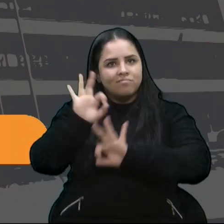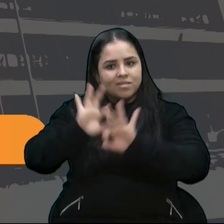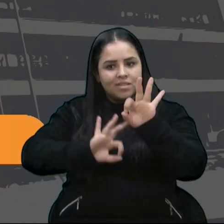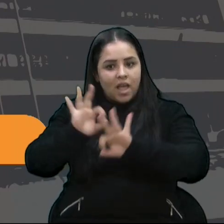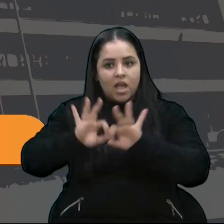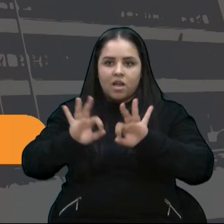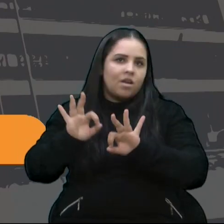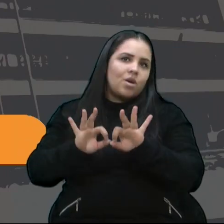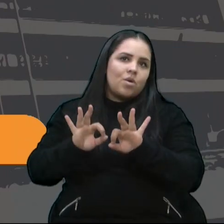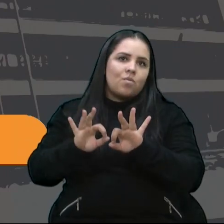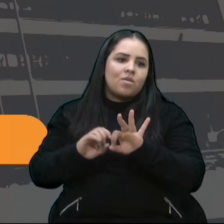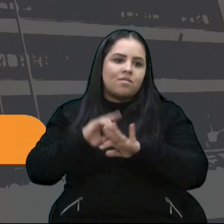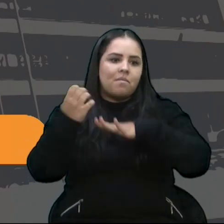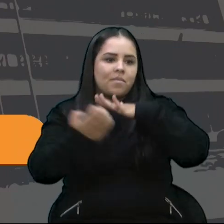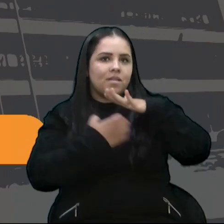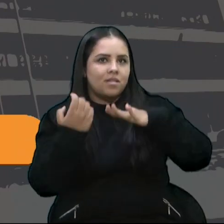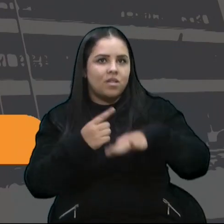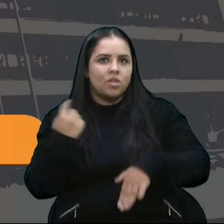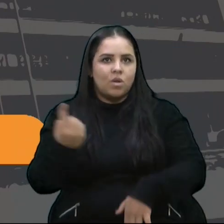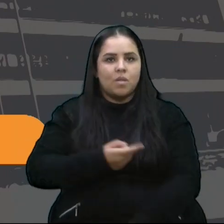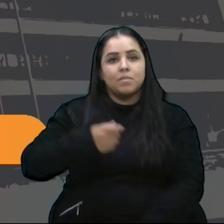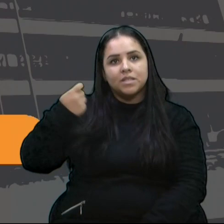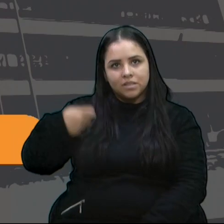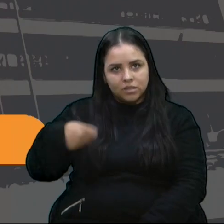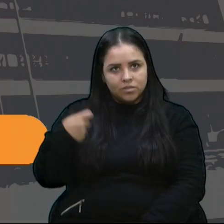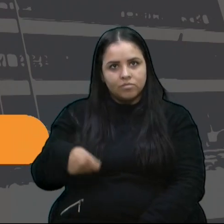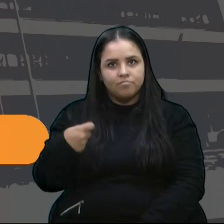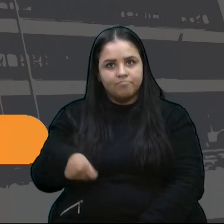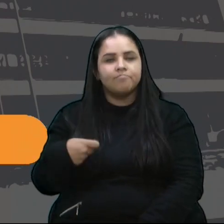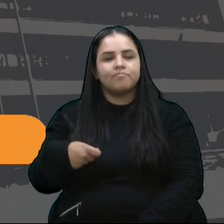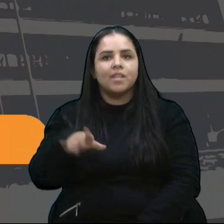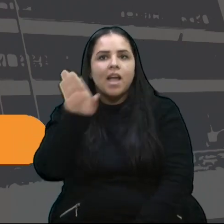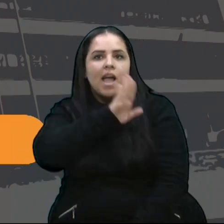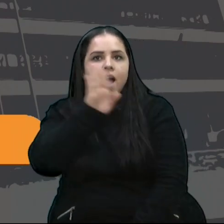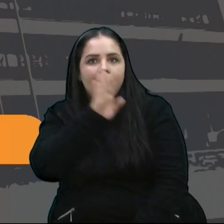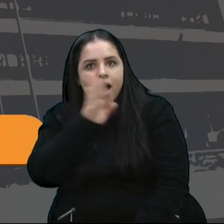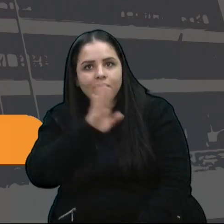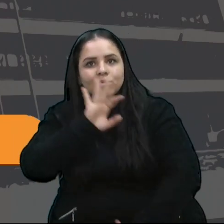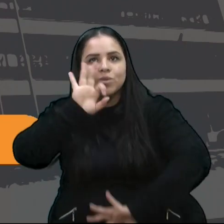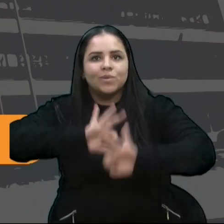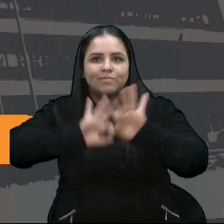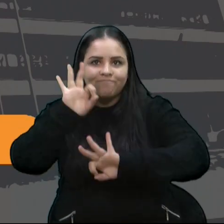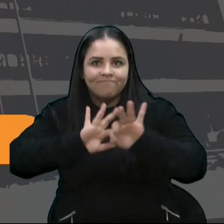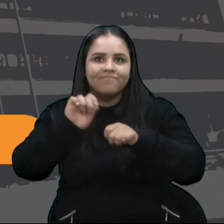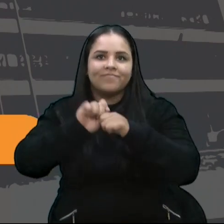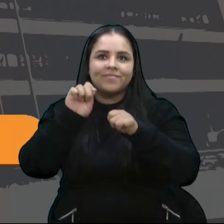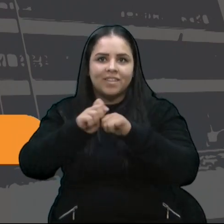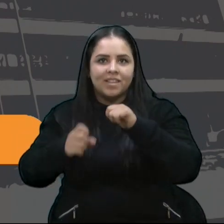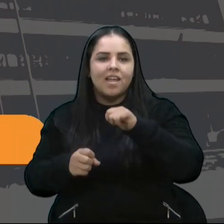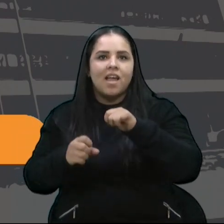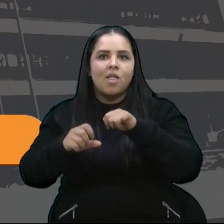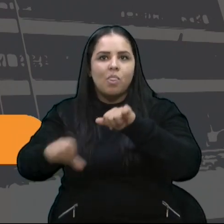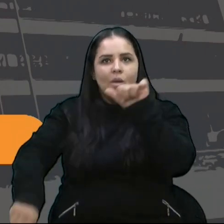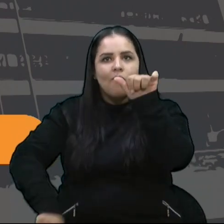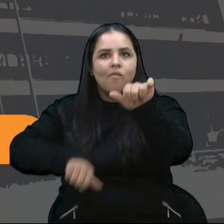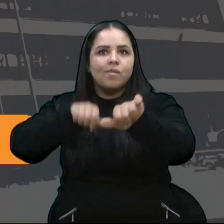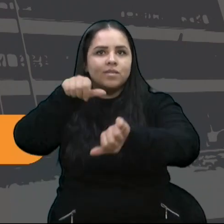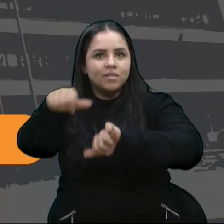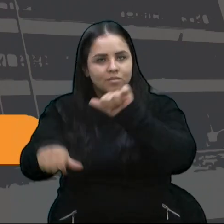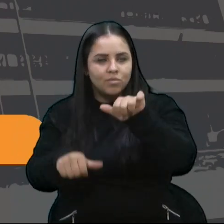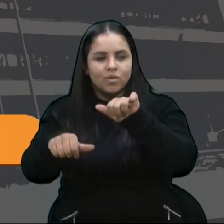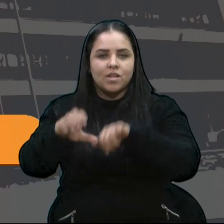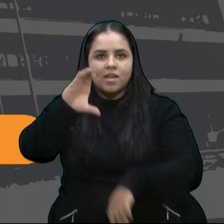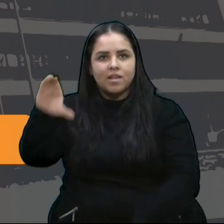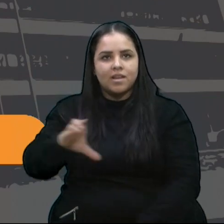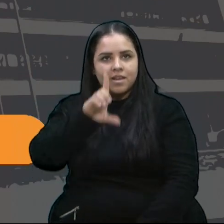públicos, né? Então, a gente precisou, de forma muito ágil, muito rápido, fazer essa transformação para os nossos clientes e